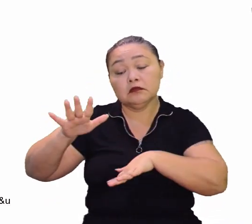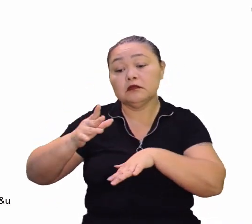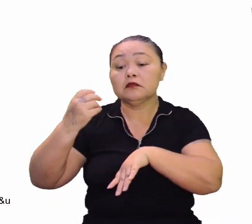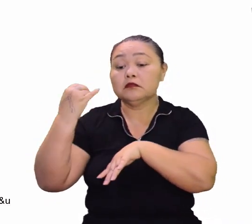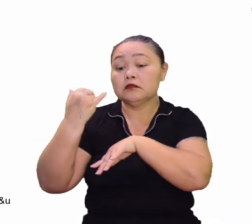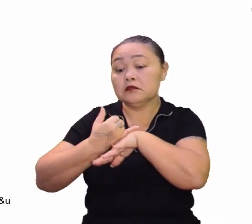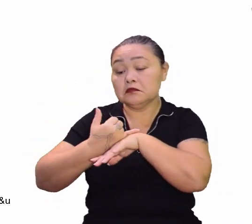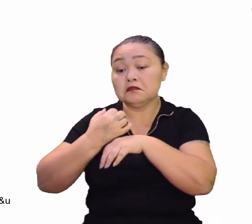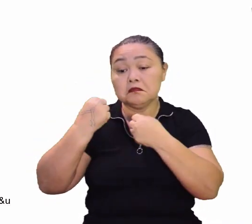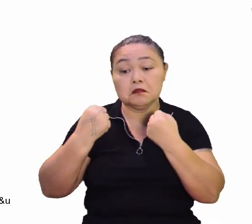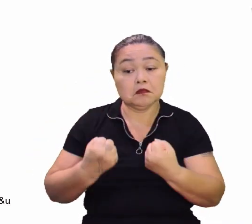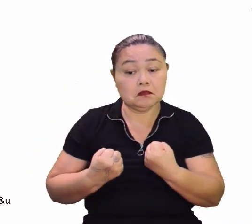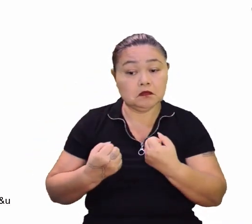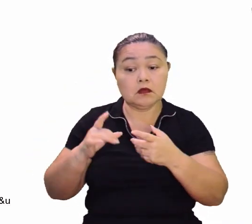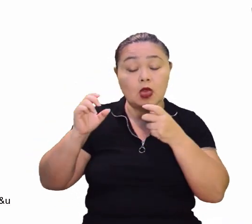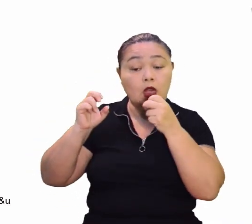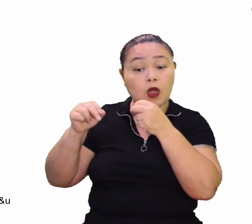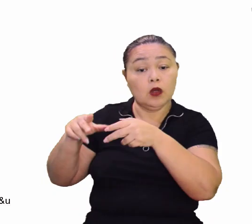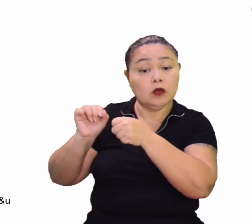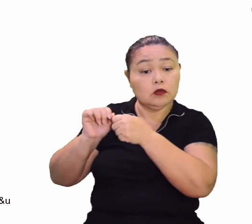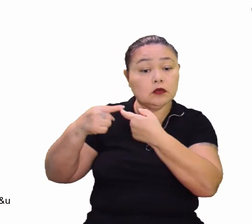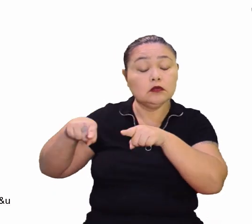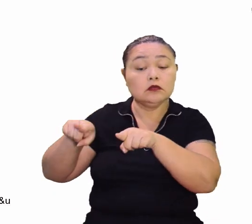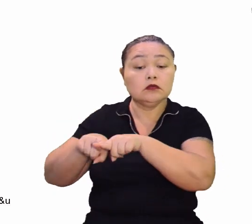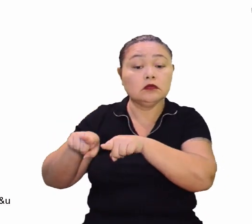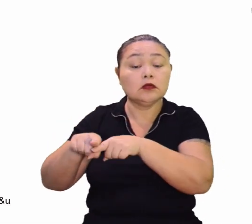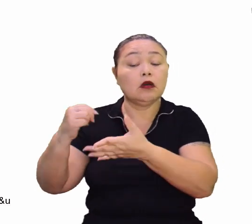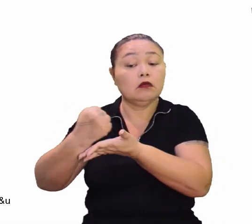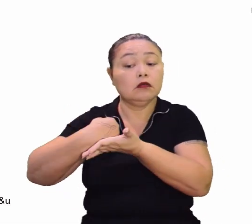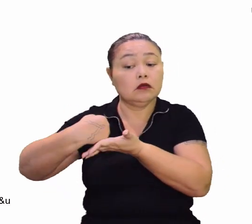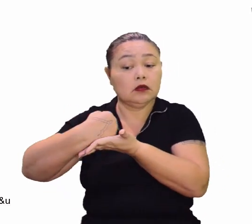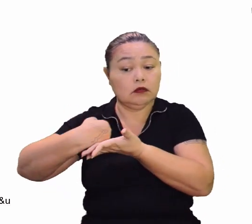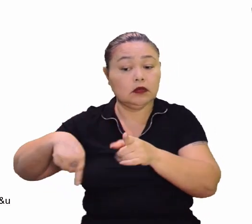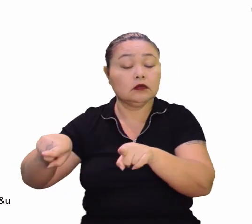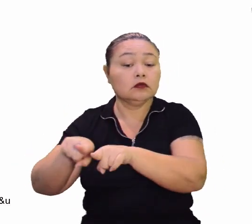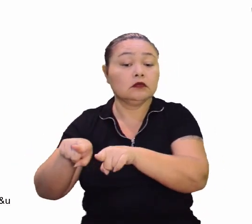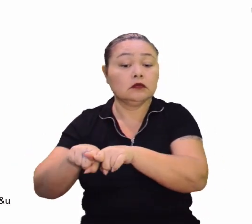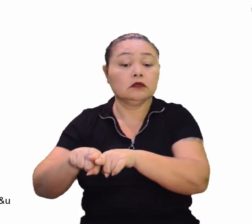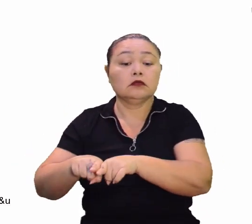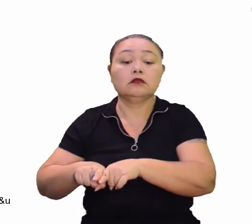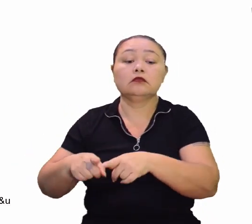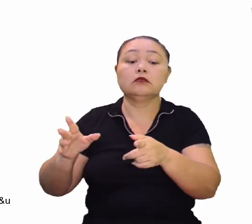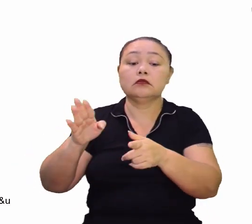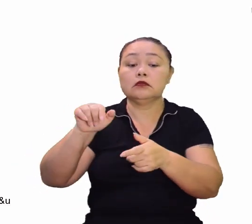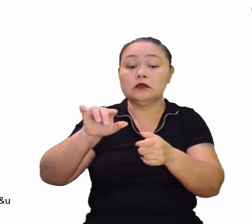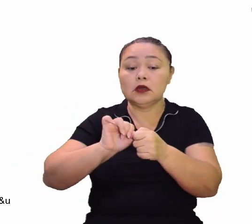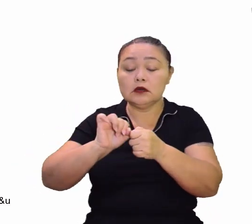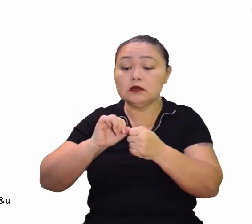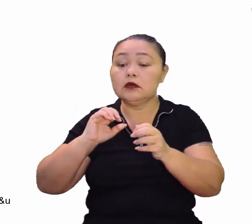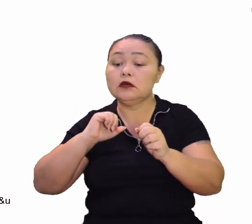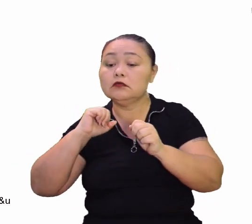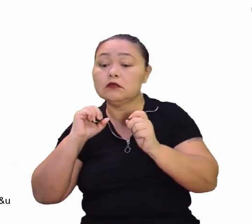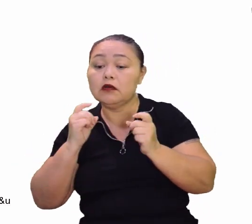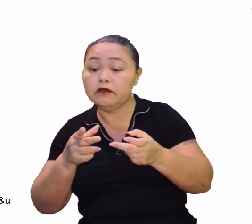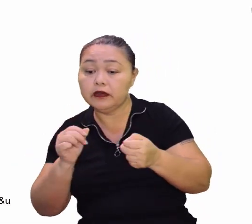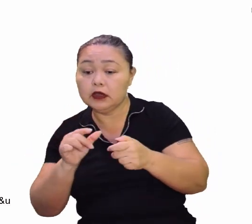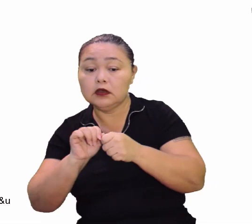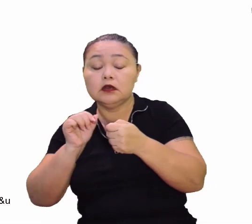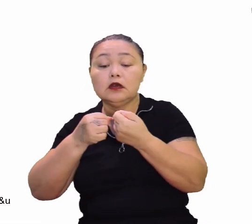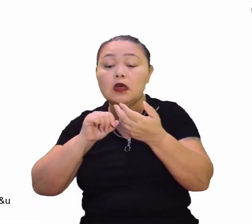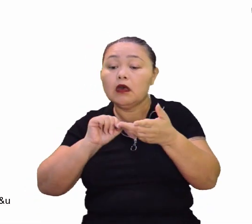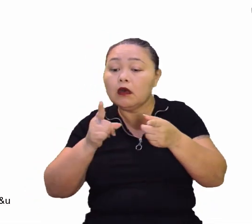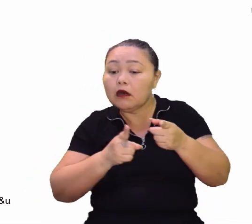pesados, agrotóxicos, fármacos e biológica. Bactérias, vírus, protozoários,